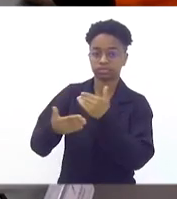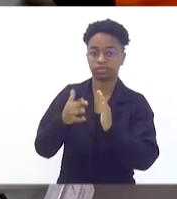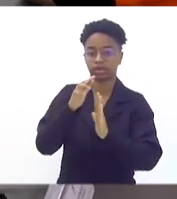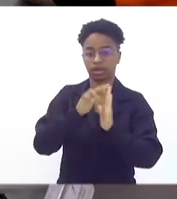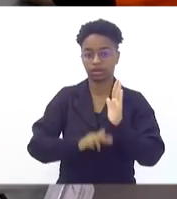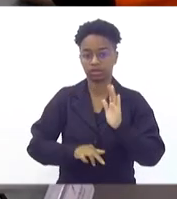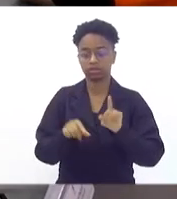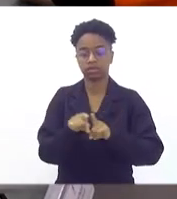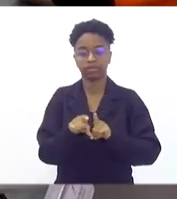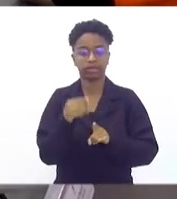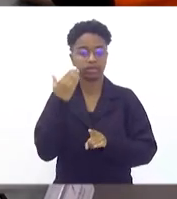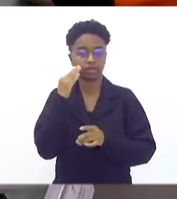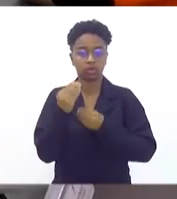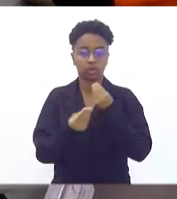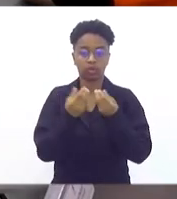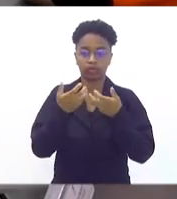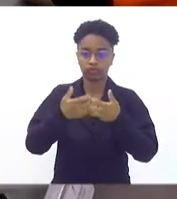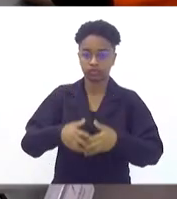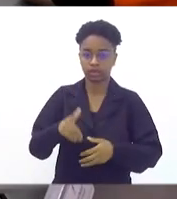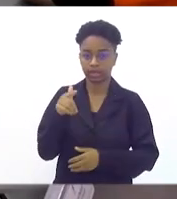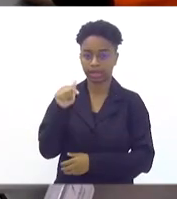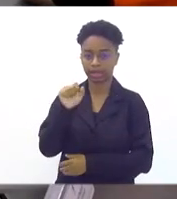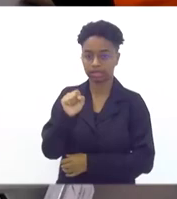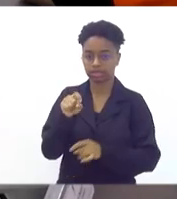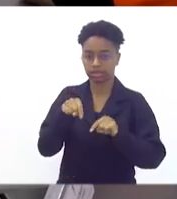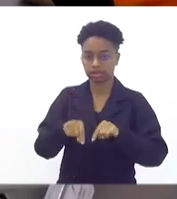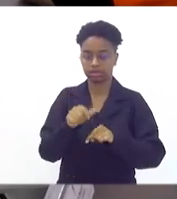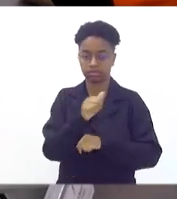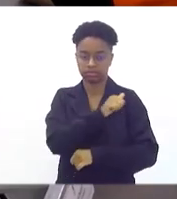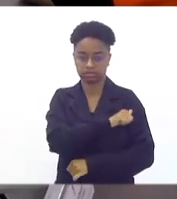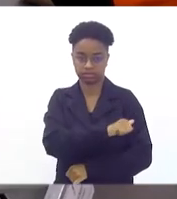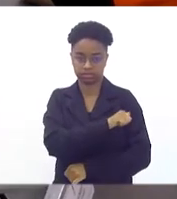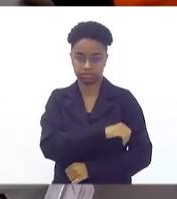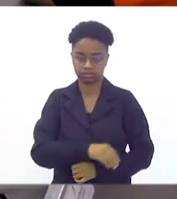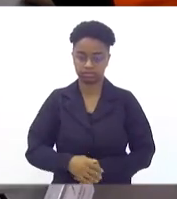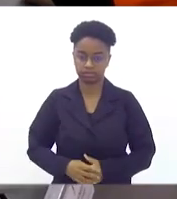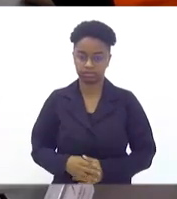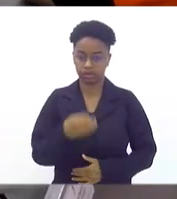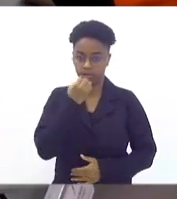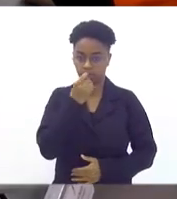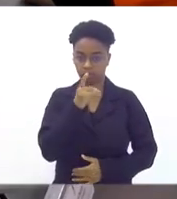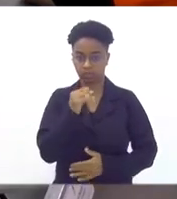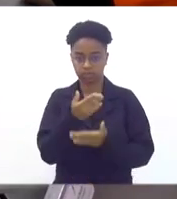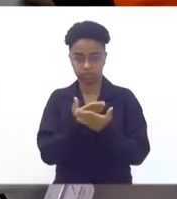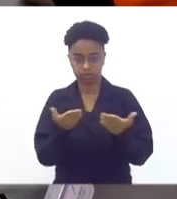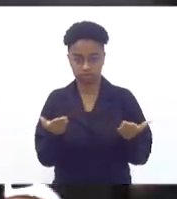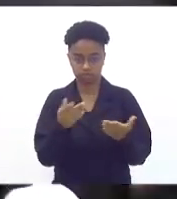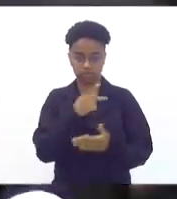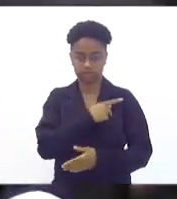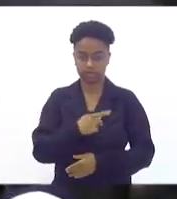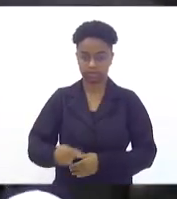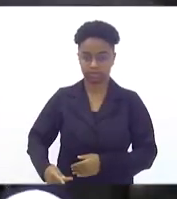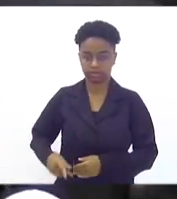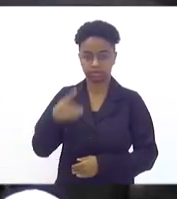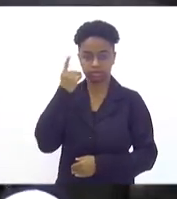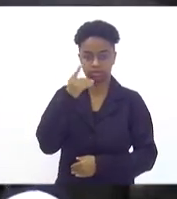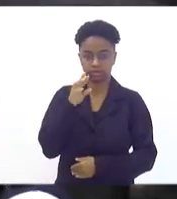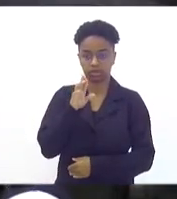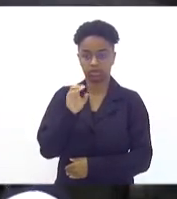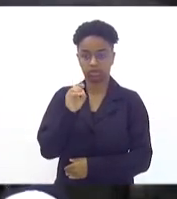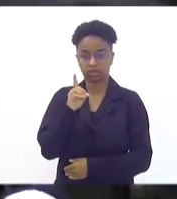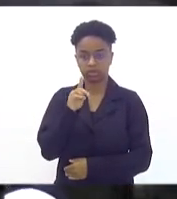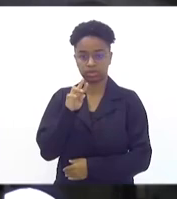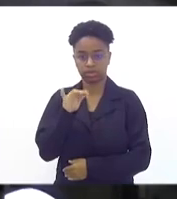para o entendimento do serviço de gás no Rio de Janeiro Bom dia presidente Deputado Rodrigo